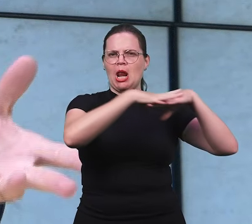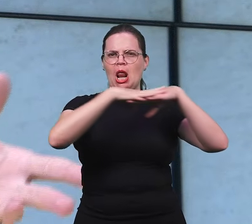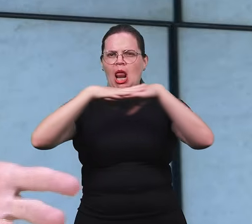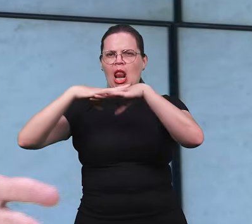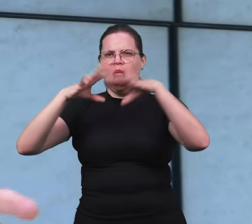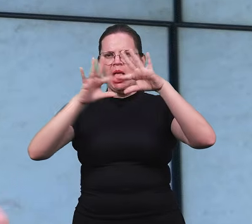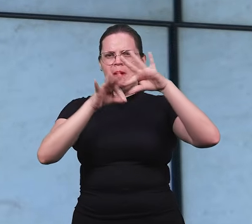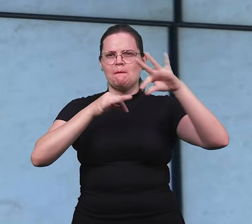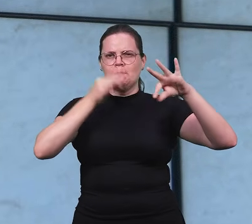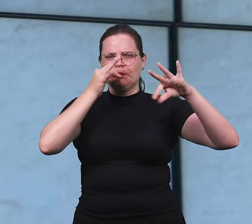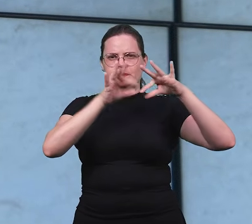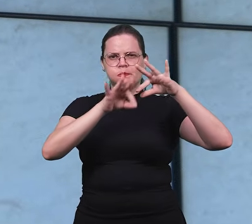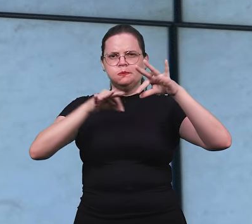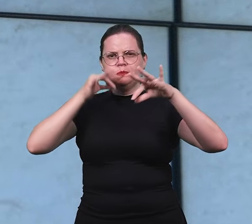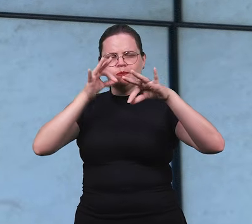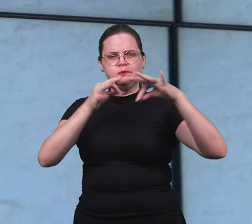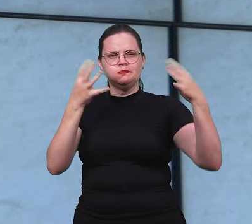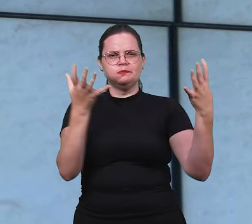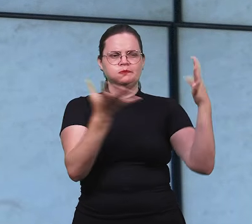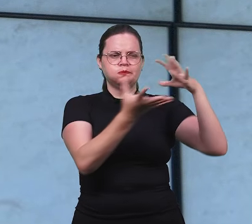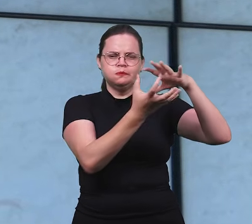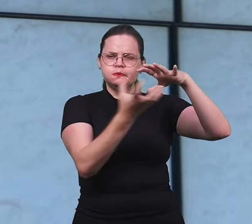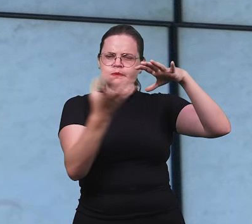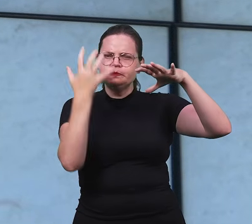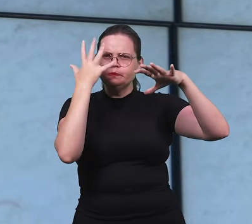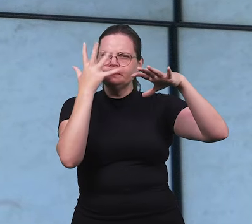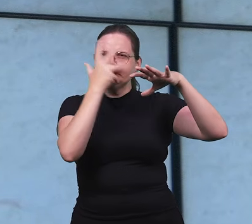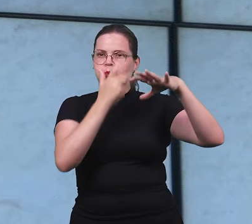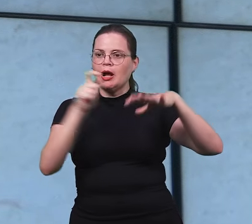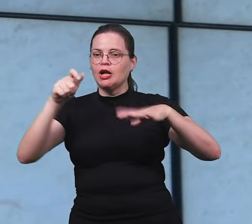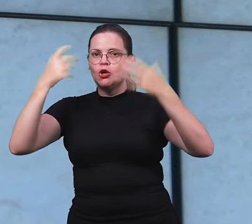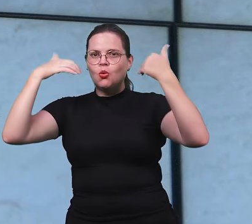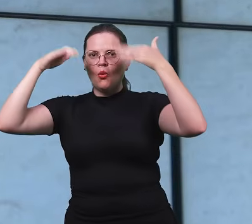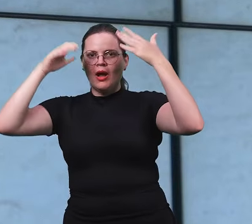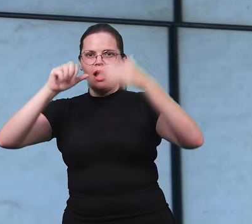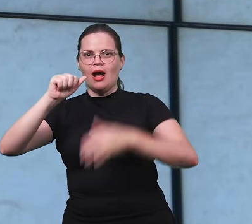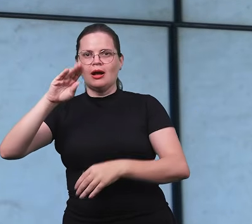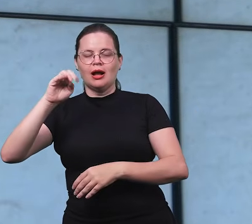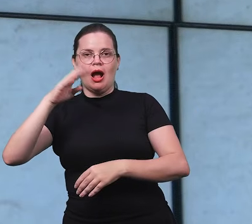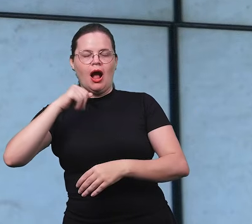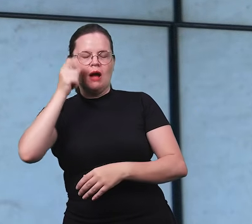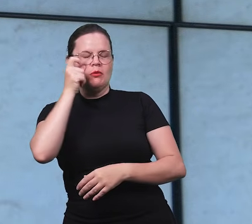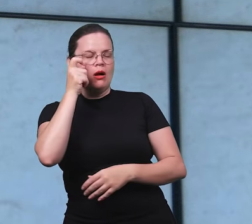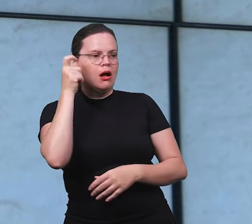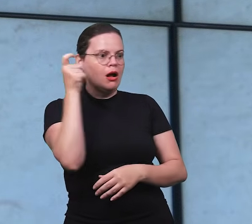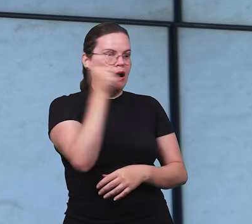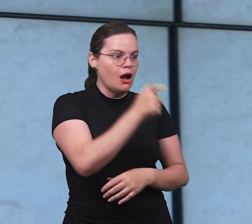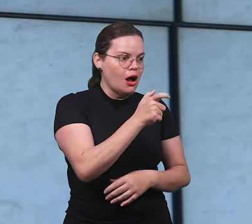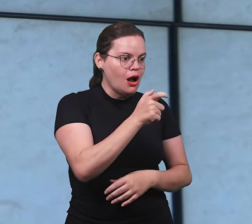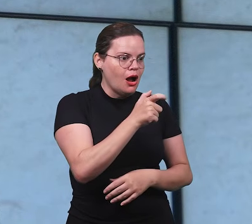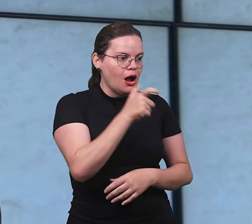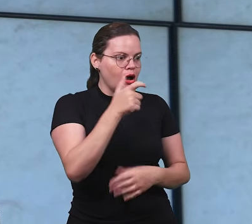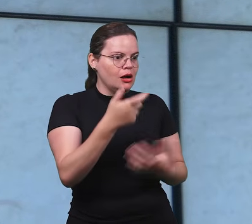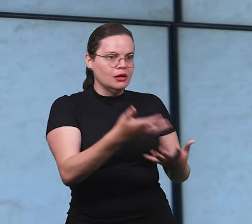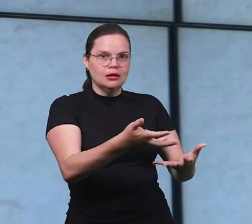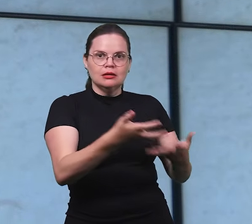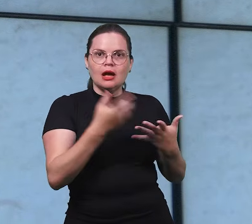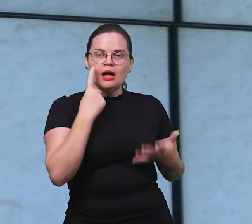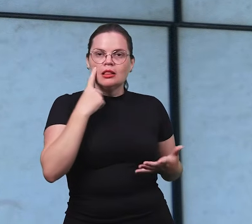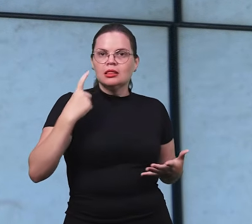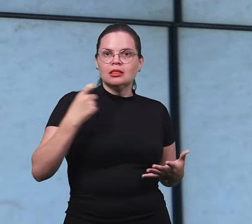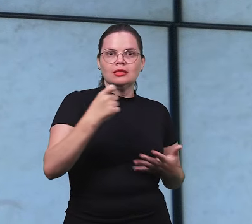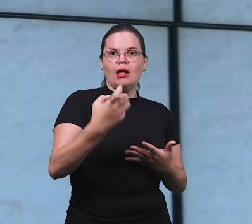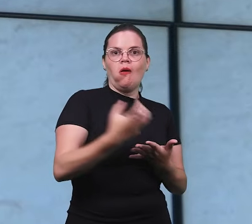aos olhos de Acabe. Verdade. Então, a vinha, ela trazia às propriedades da época esse sentido de riqueza,